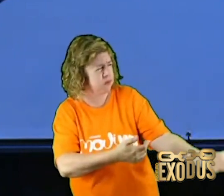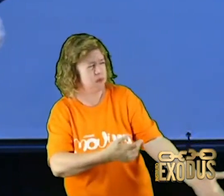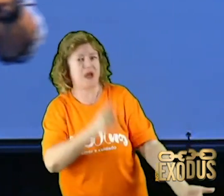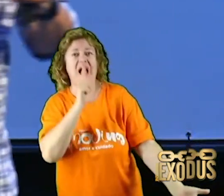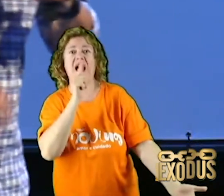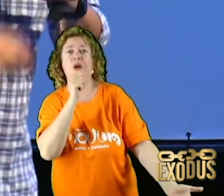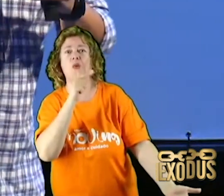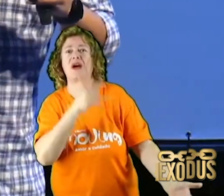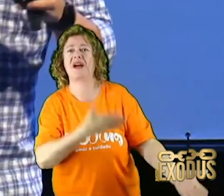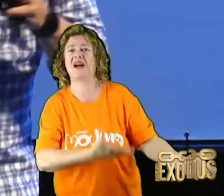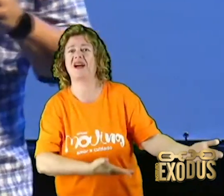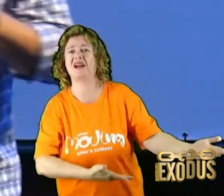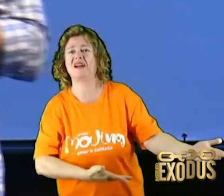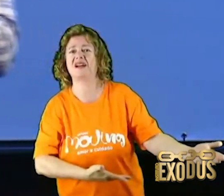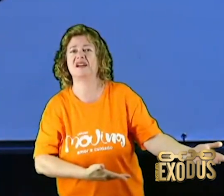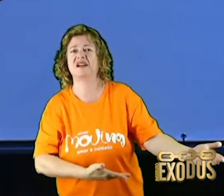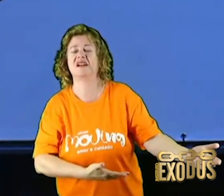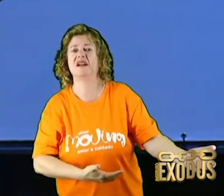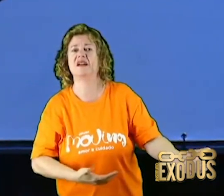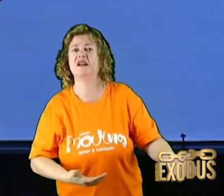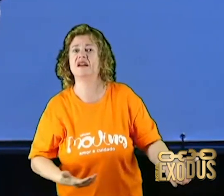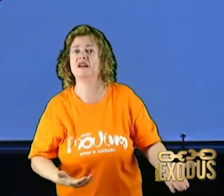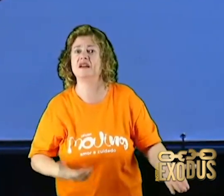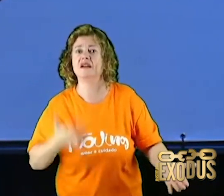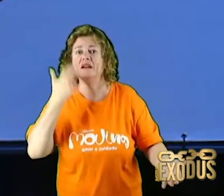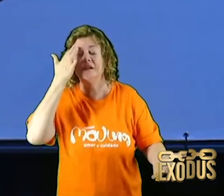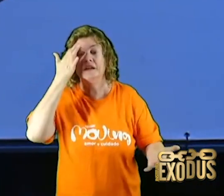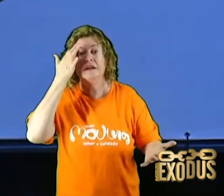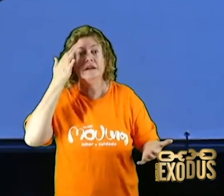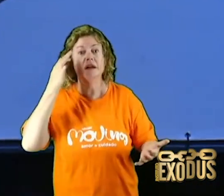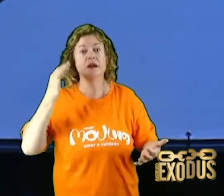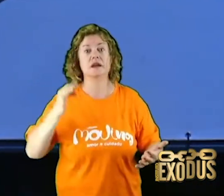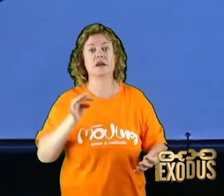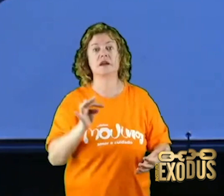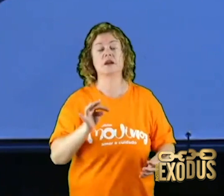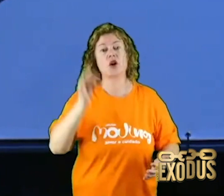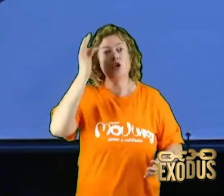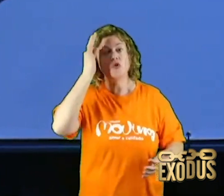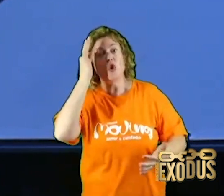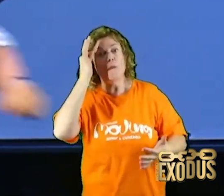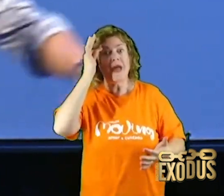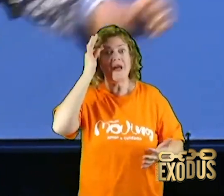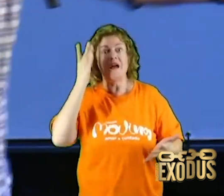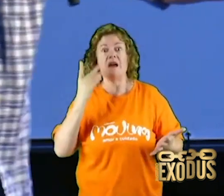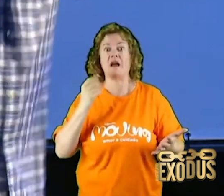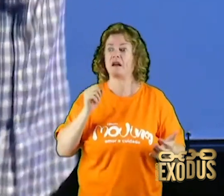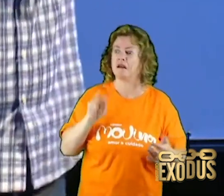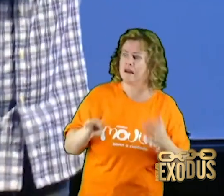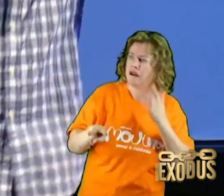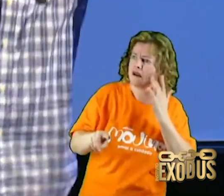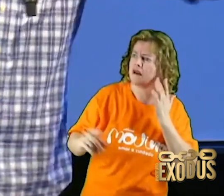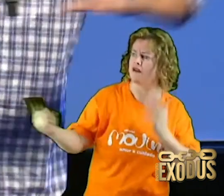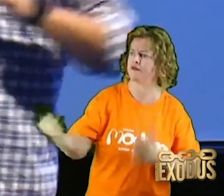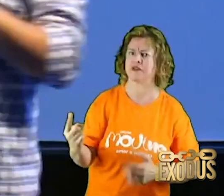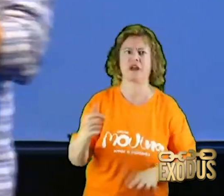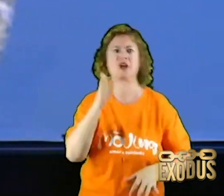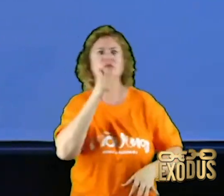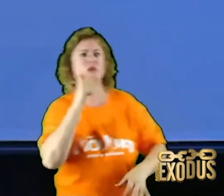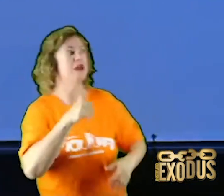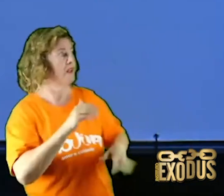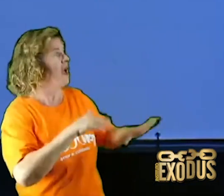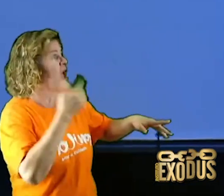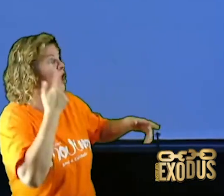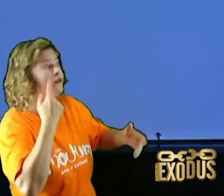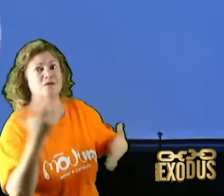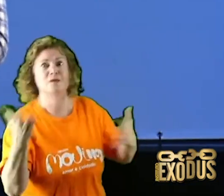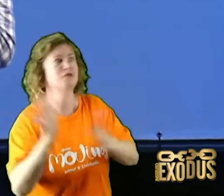Então Tomé começa a ouvir: olha, nós vimos o Senhor, nós vimos o Senhor. As mulheres disseram: nós fomos lá e o Senhor